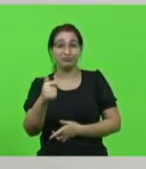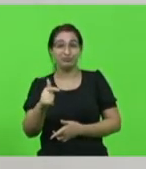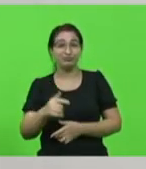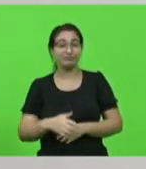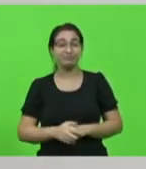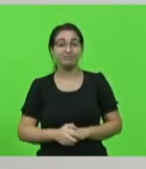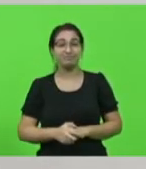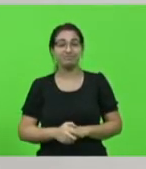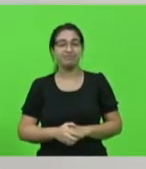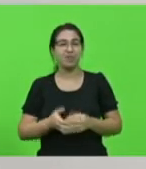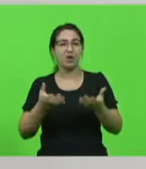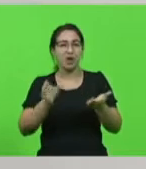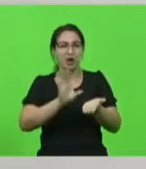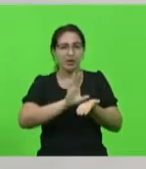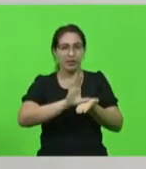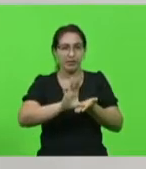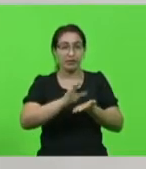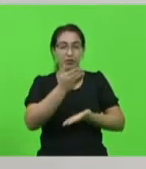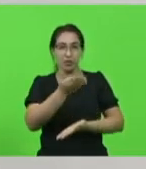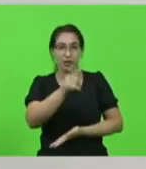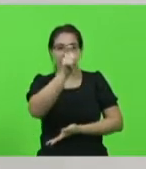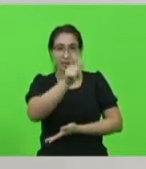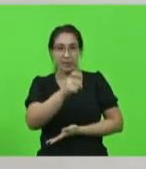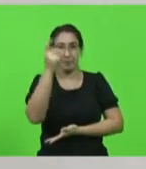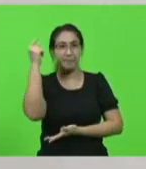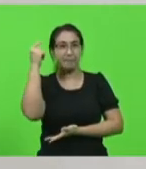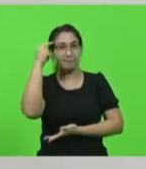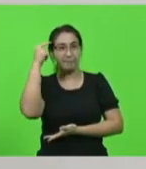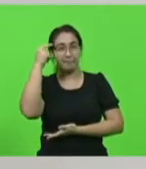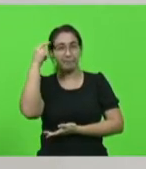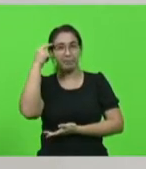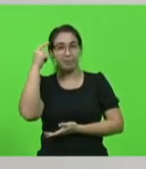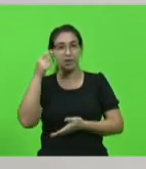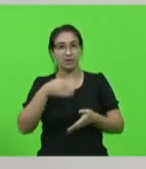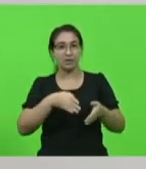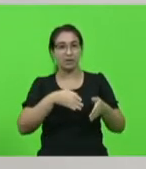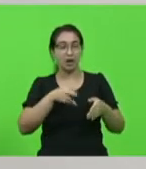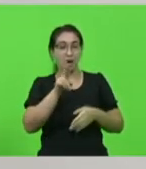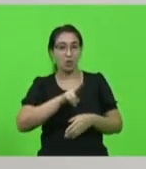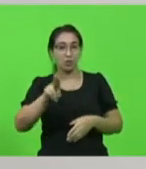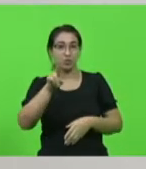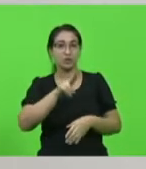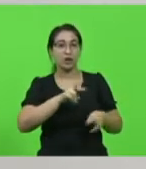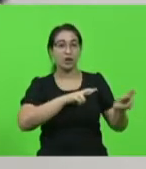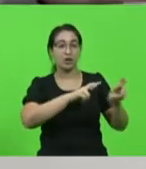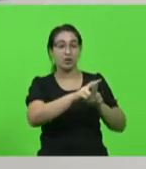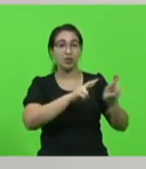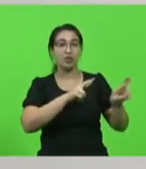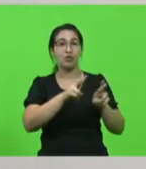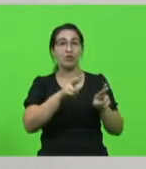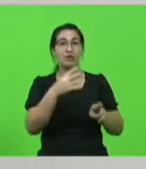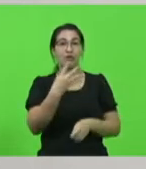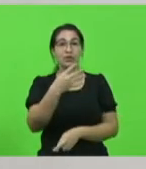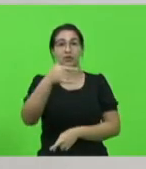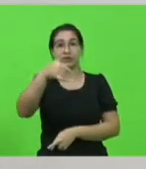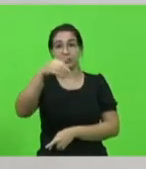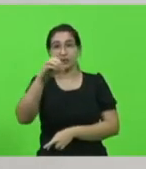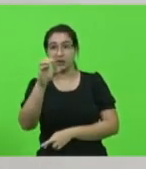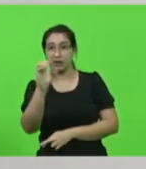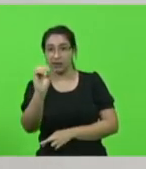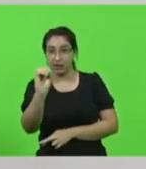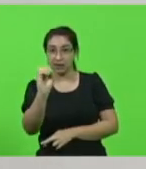Eu quero que um investidor em sã consciência trafegue pela rodovia 470 e queira investir às margens dela.